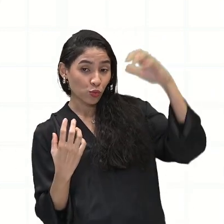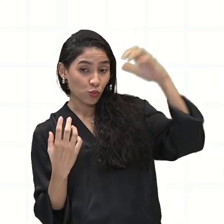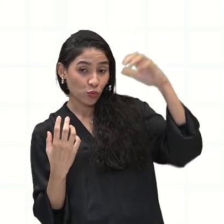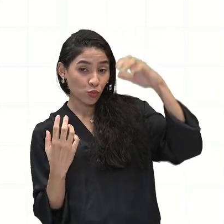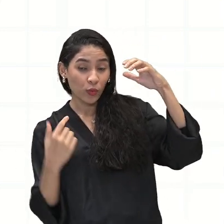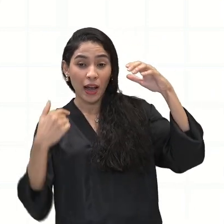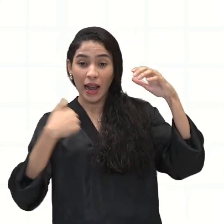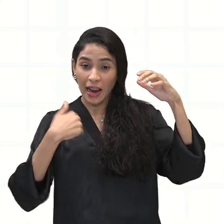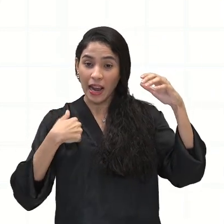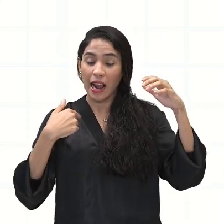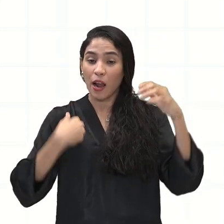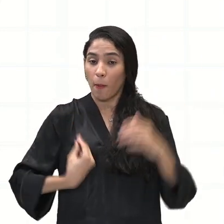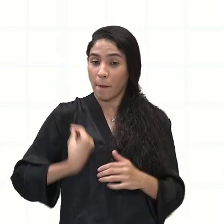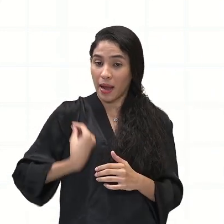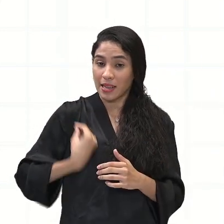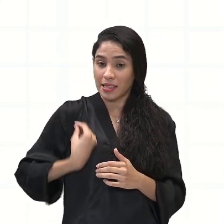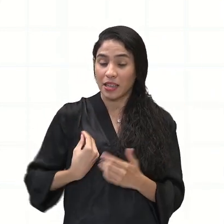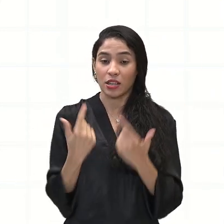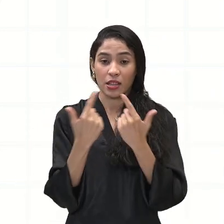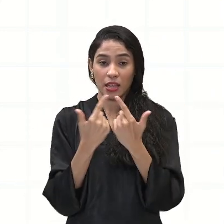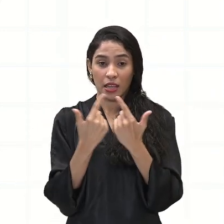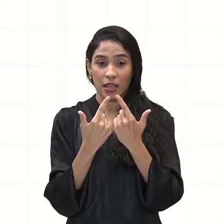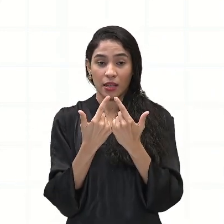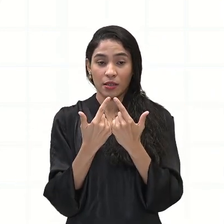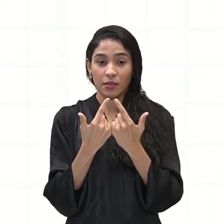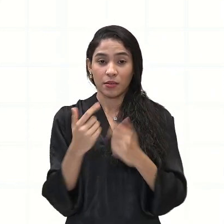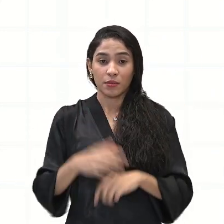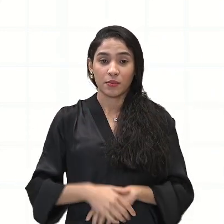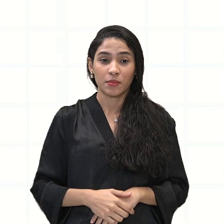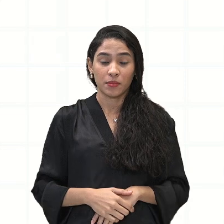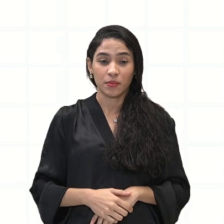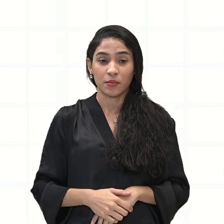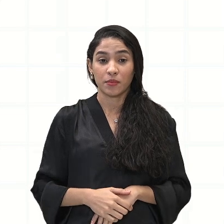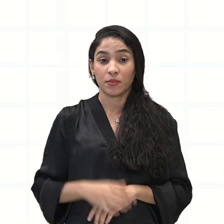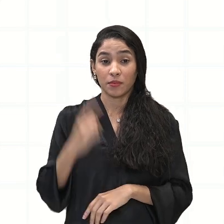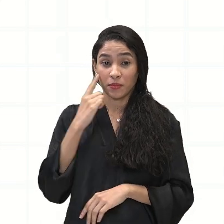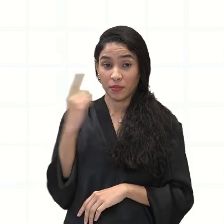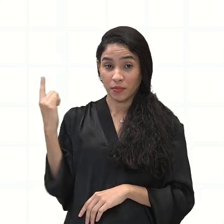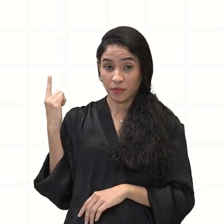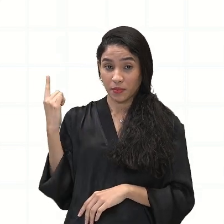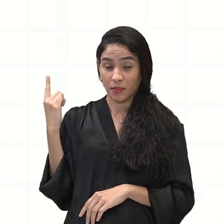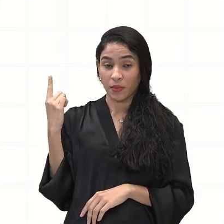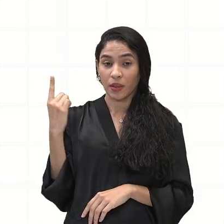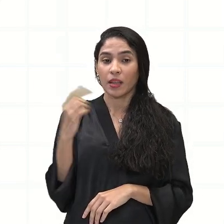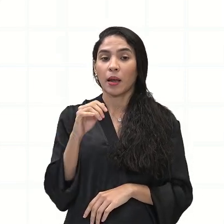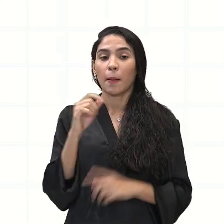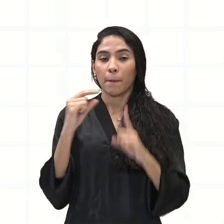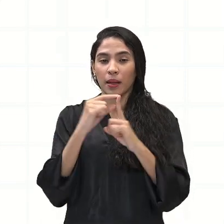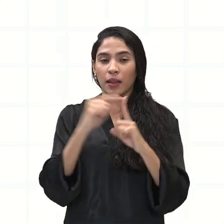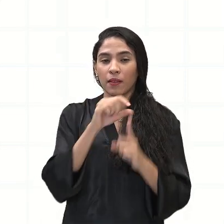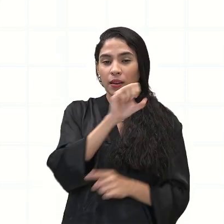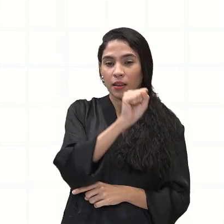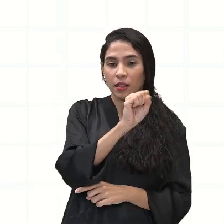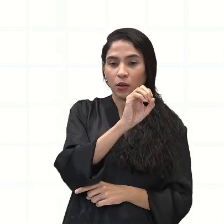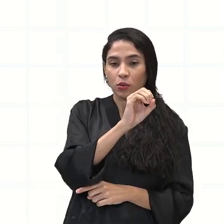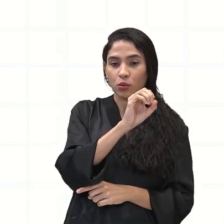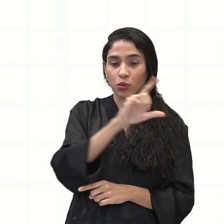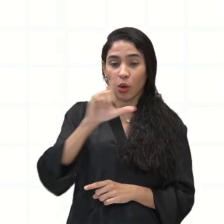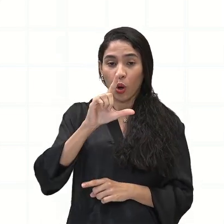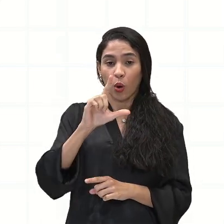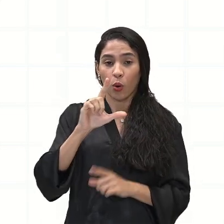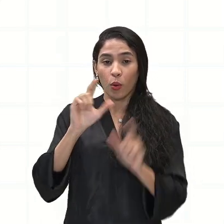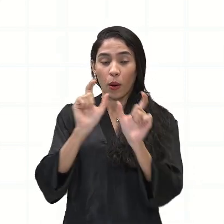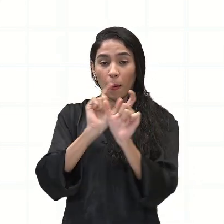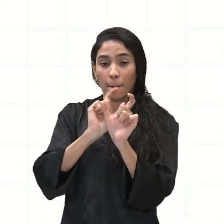no teatro. Então, observem que aqui, ó, sol é um referente, é uma palavra que faz oposição